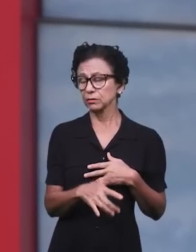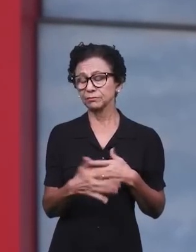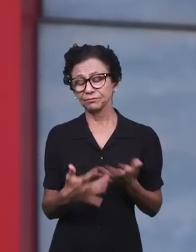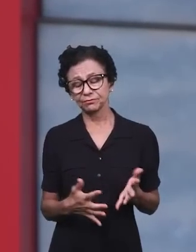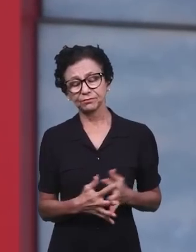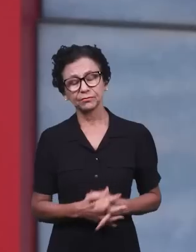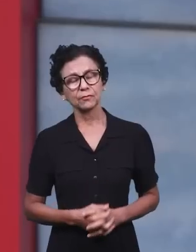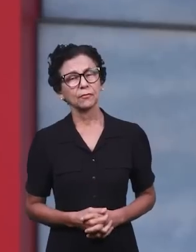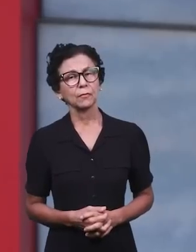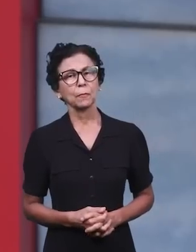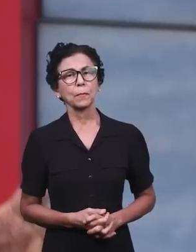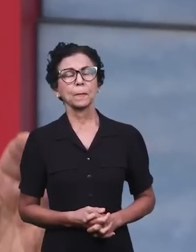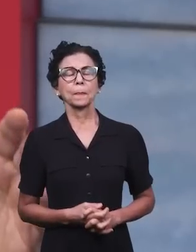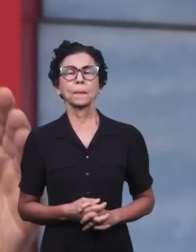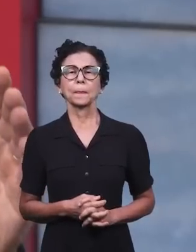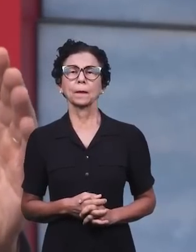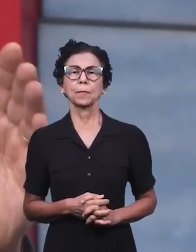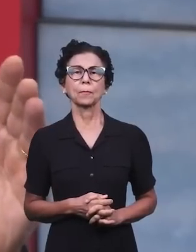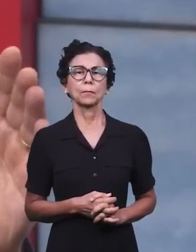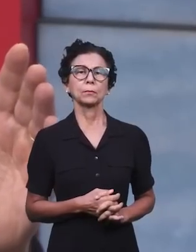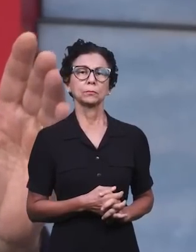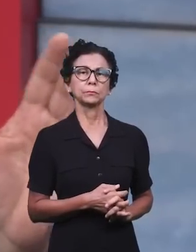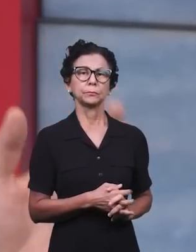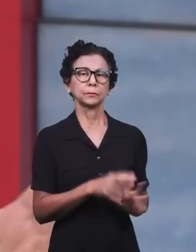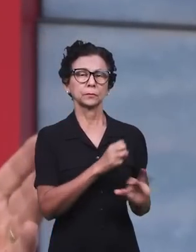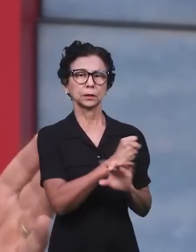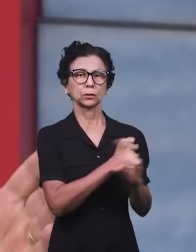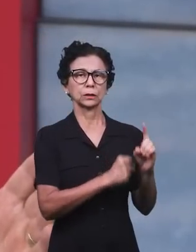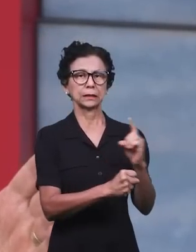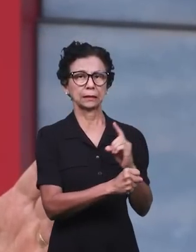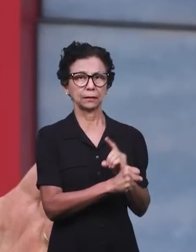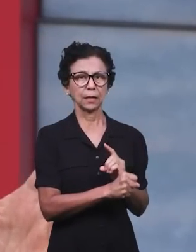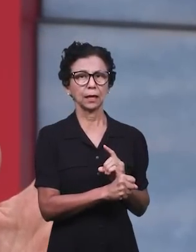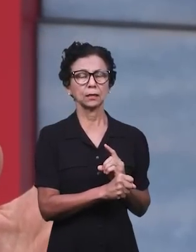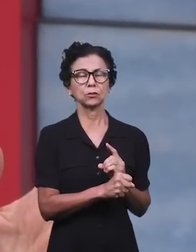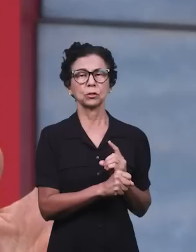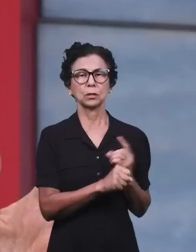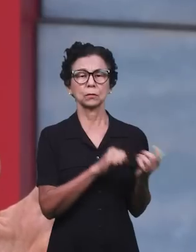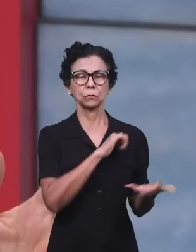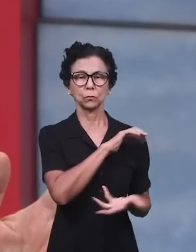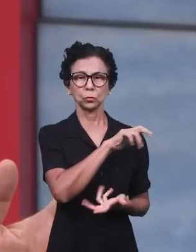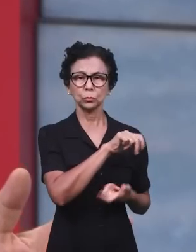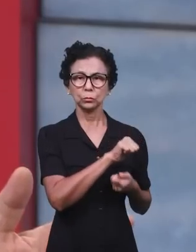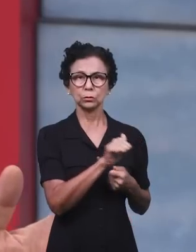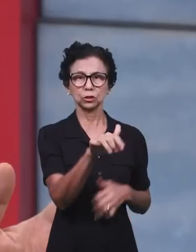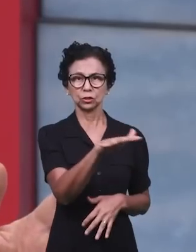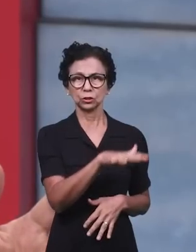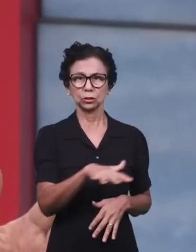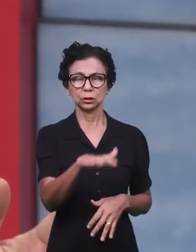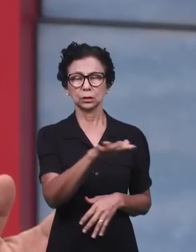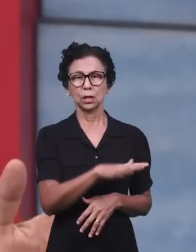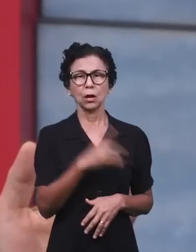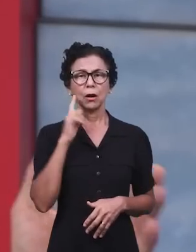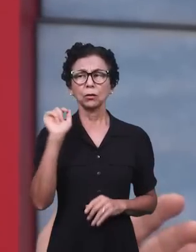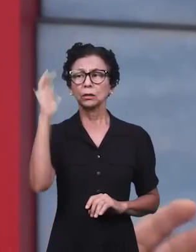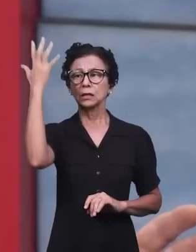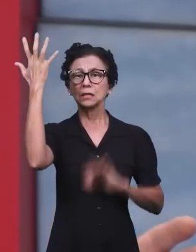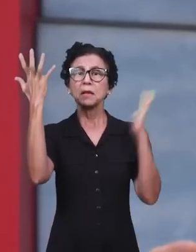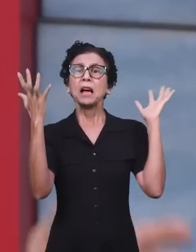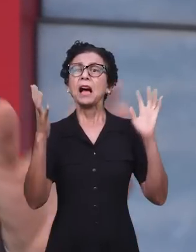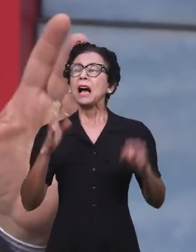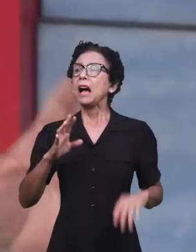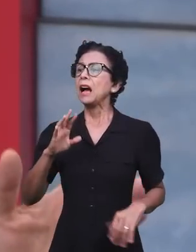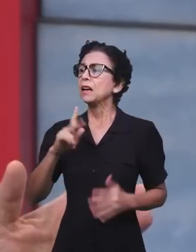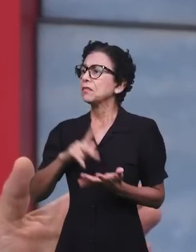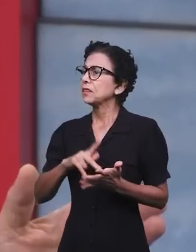claro que para o mundo ele vê as coisas acontecendo e às vezes alguns até falam, isso está até na